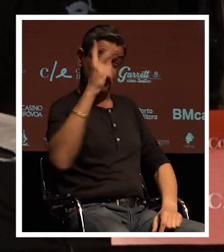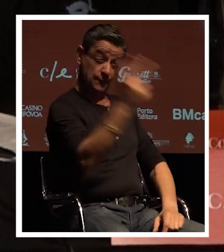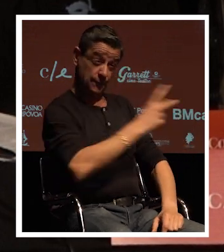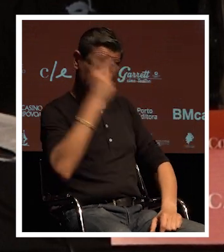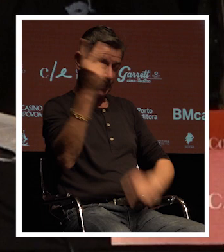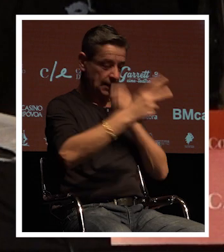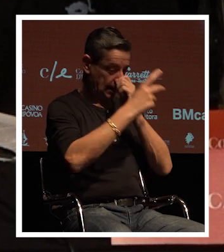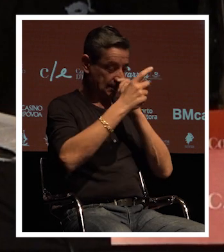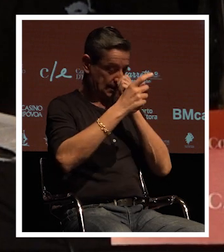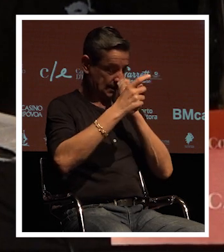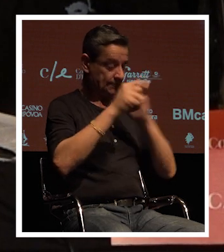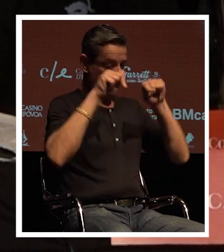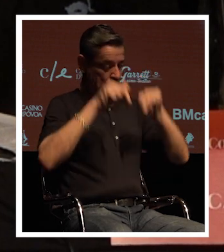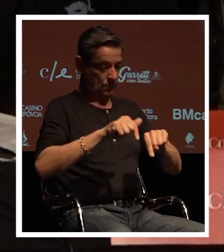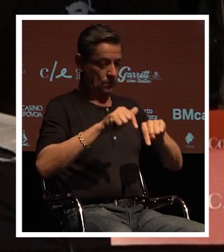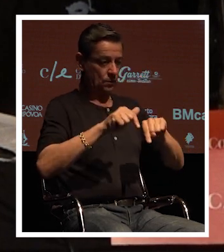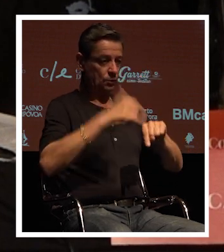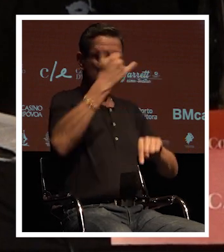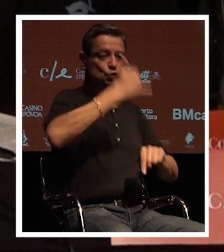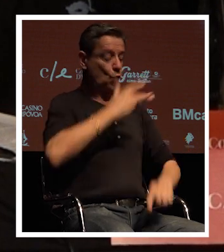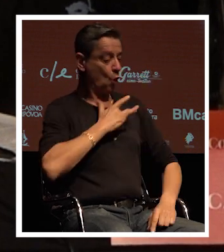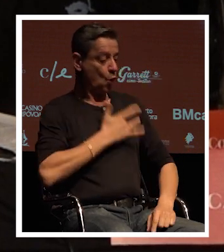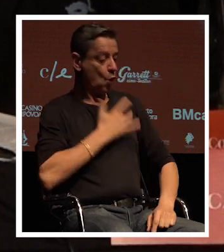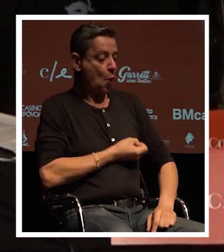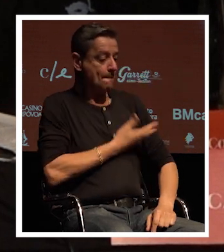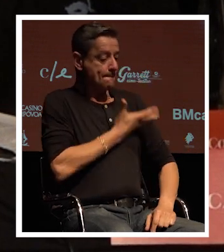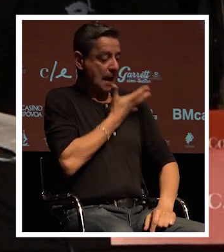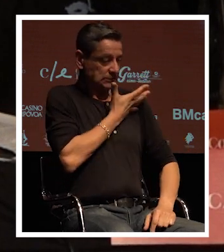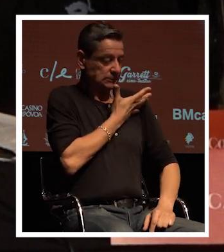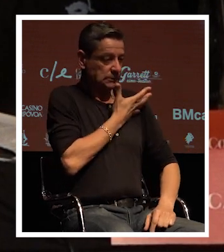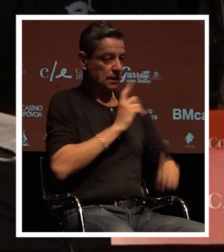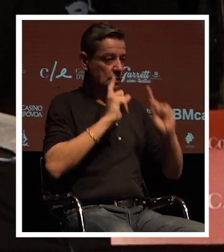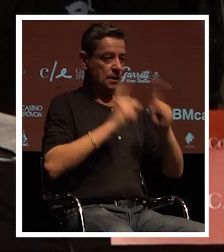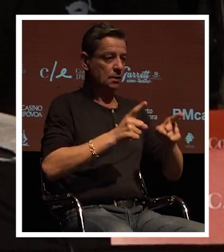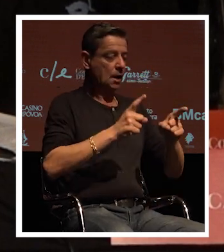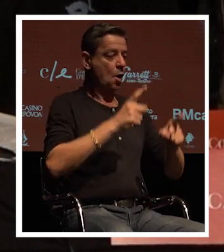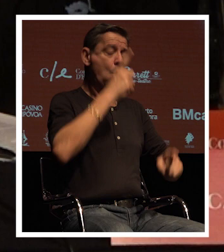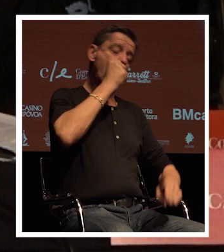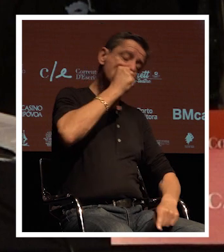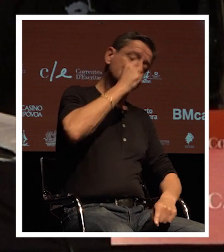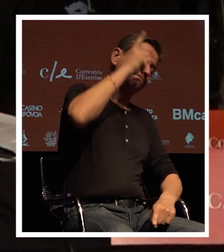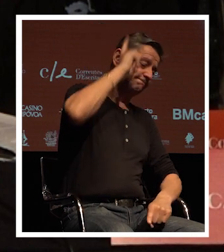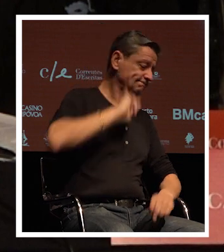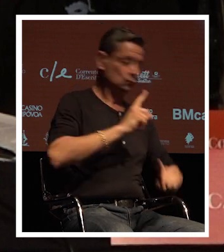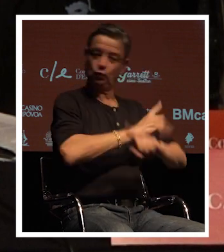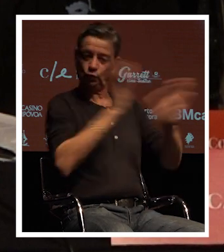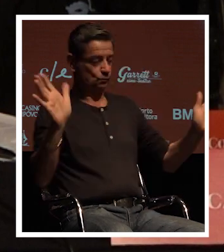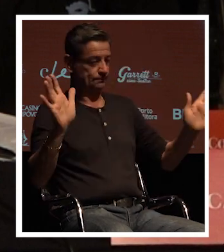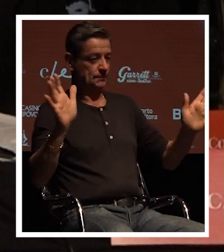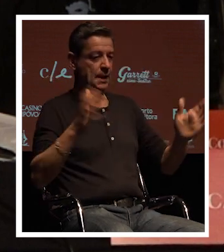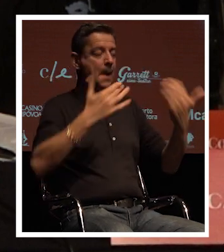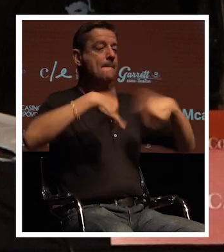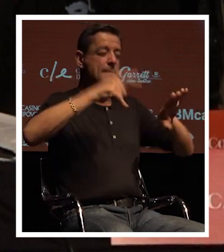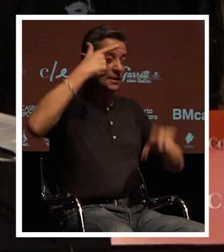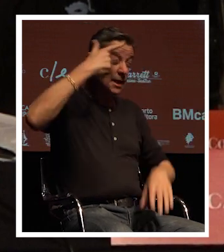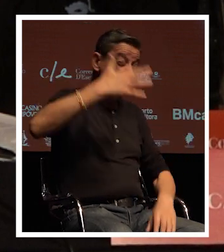Lucas reinv na badana do seu segundo romance sem recorrer nem ao masculino nem ao feminino não